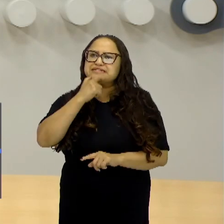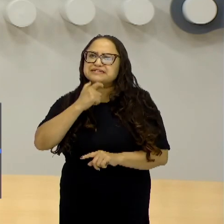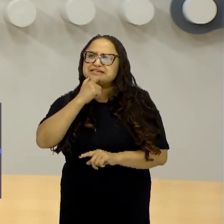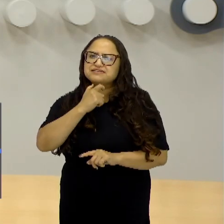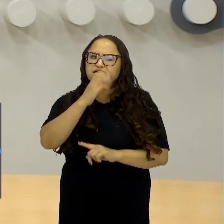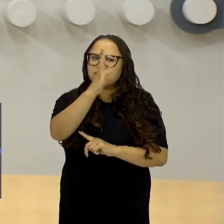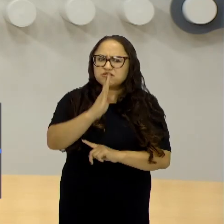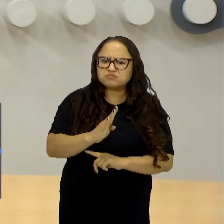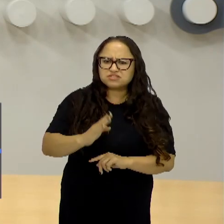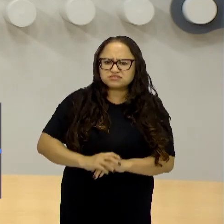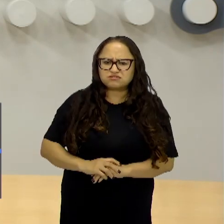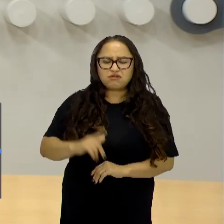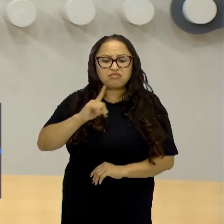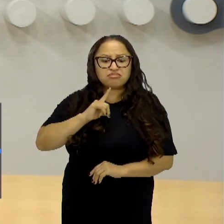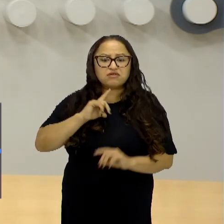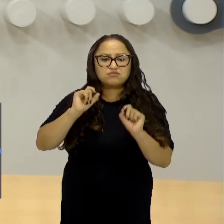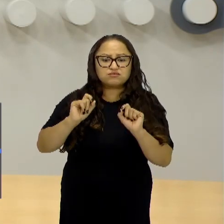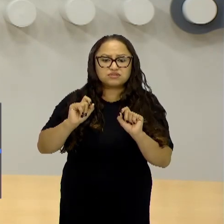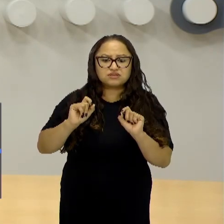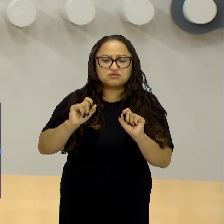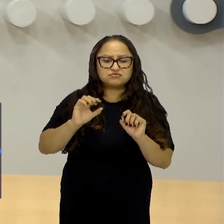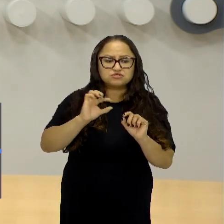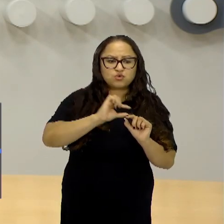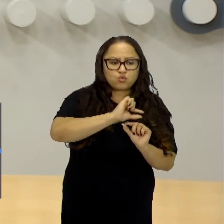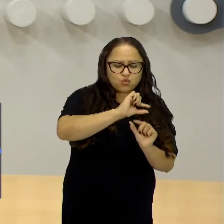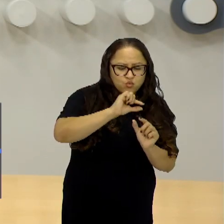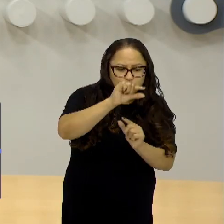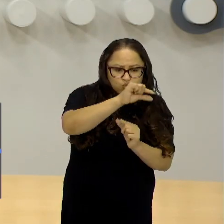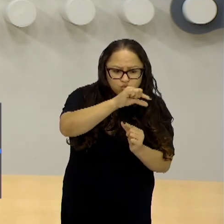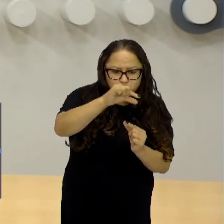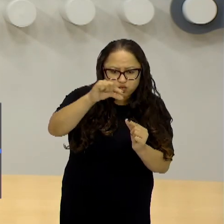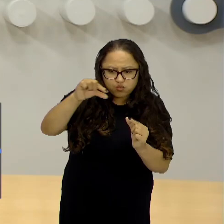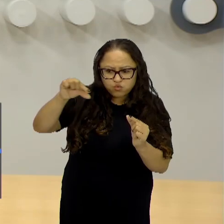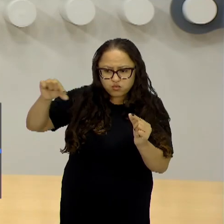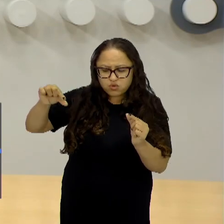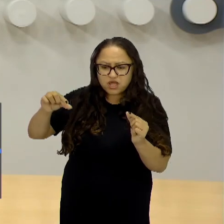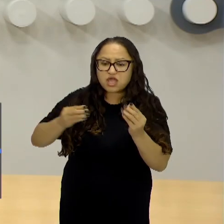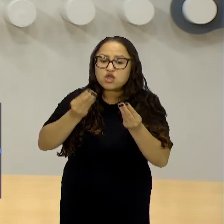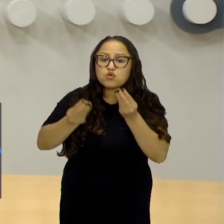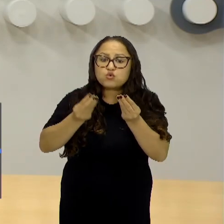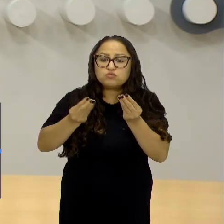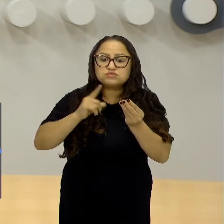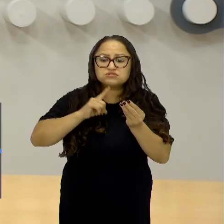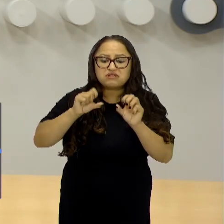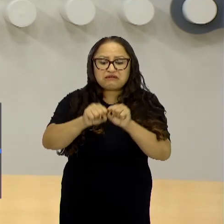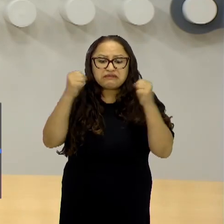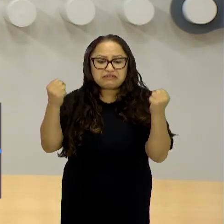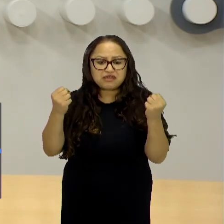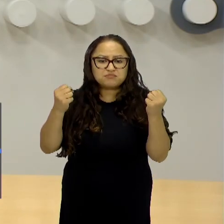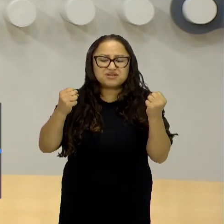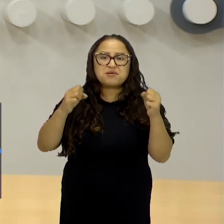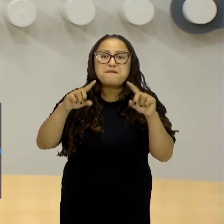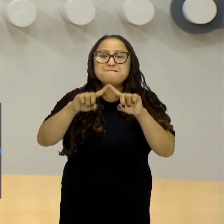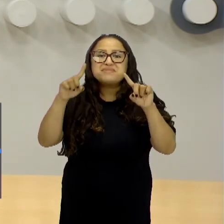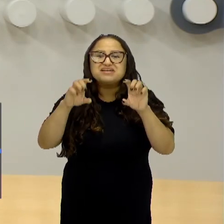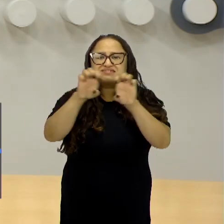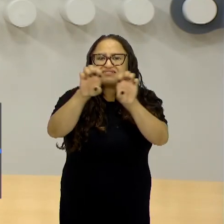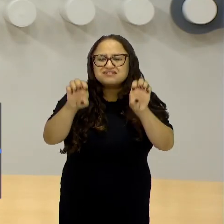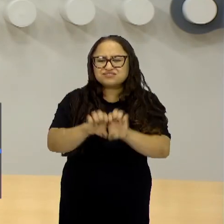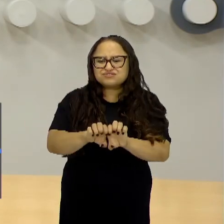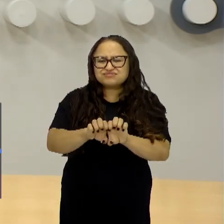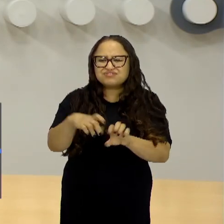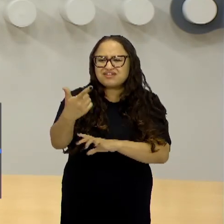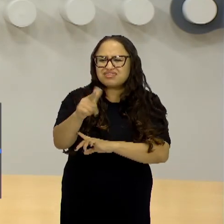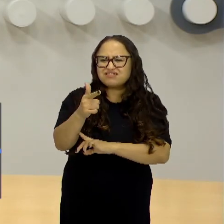Brasil. Aí você tem uma gradação, vai trazendo. Sim. Se você quebra isso aleatoriamente, você não tem uma estrutura. Você fala,